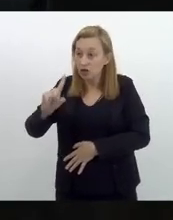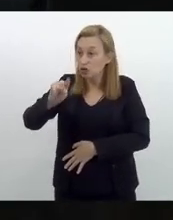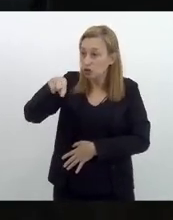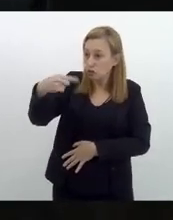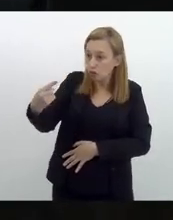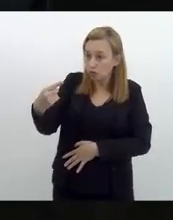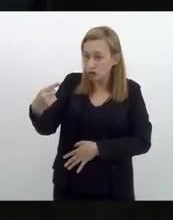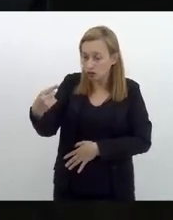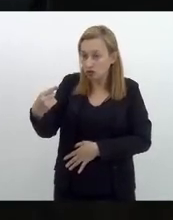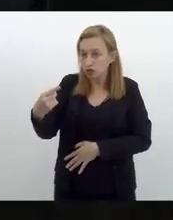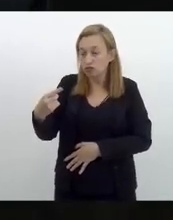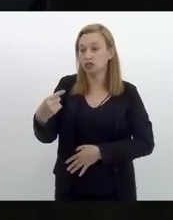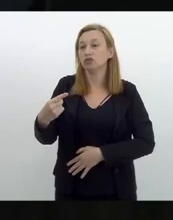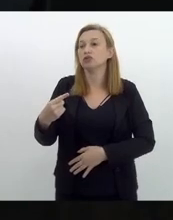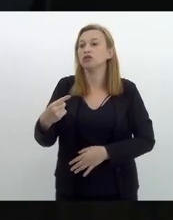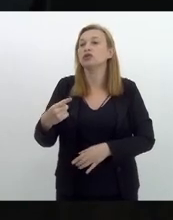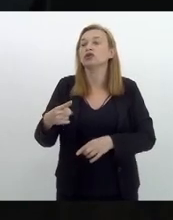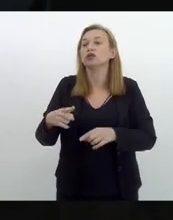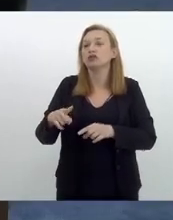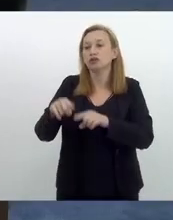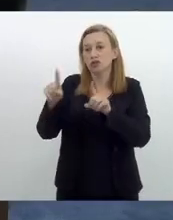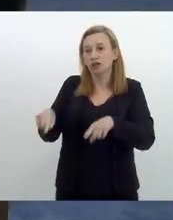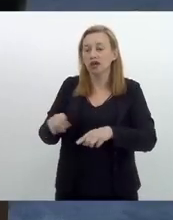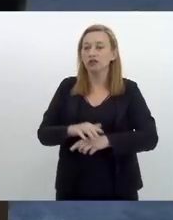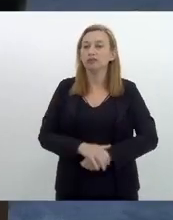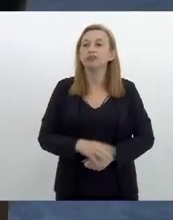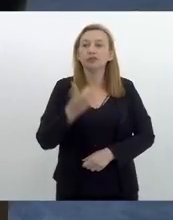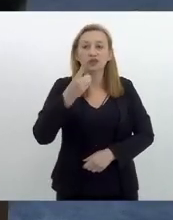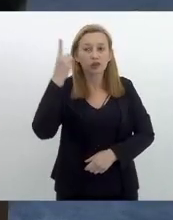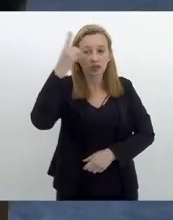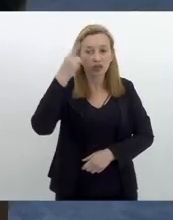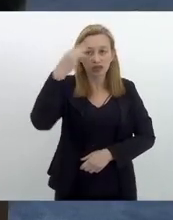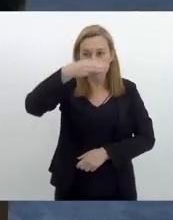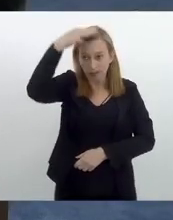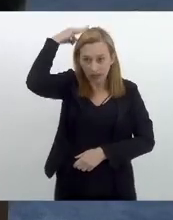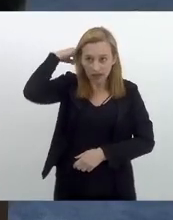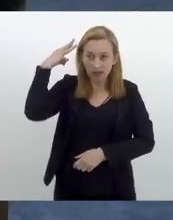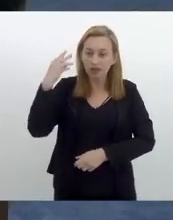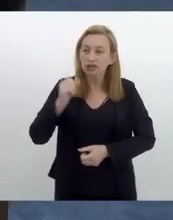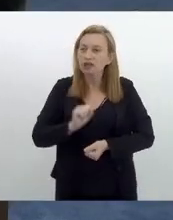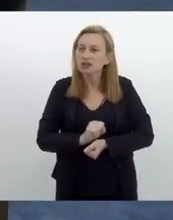três carreiras de estado deputado Márcio é assim deputada Márcio fez o o